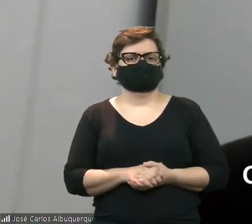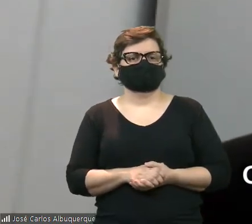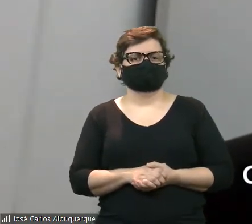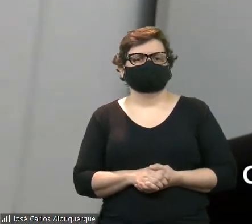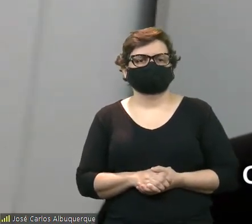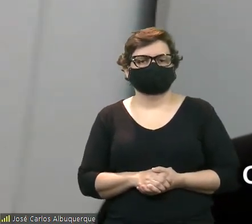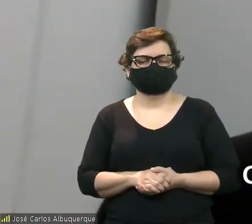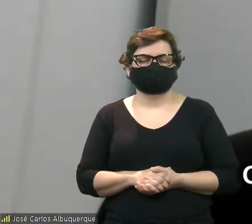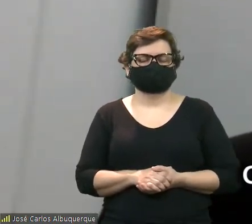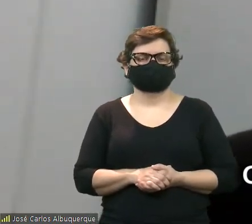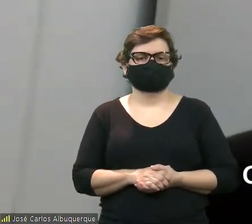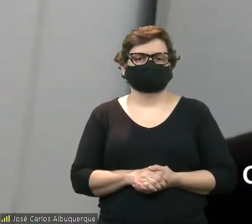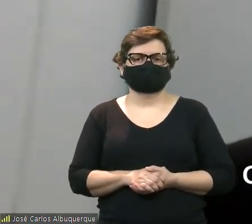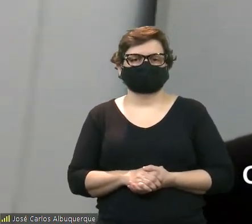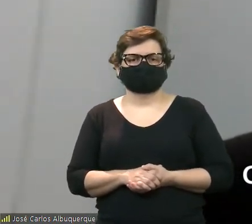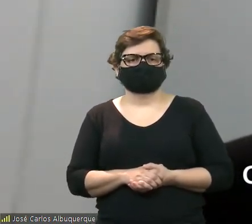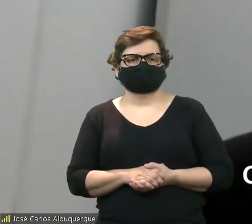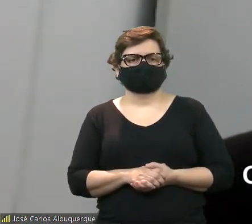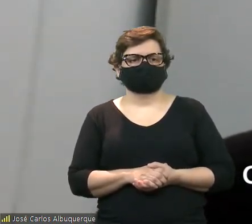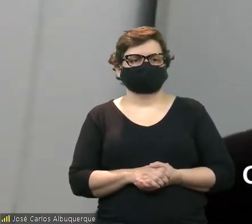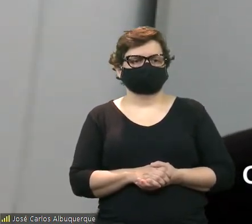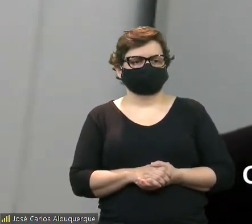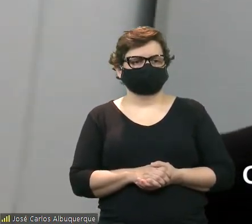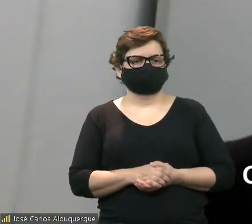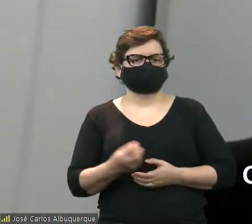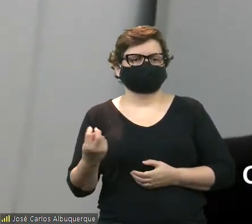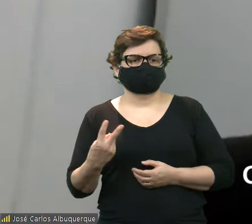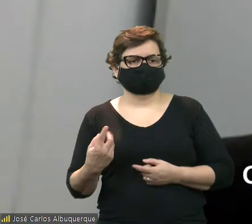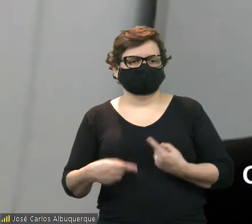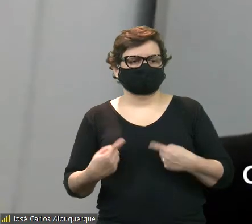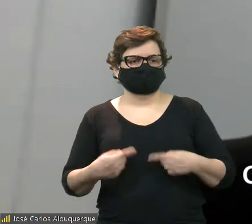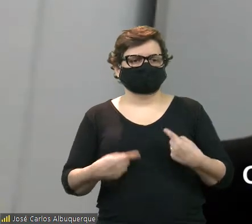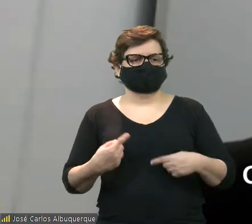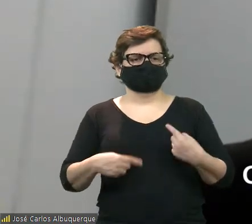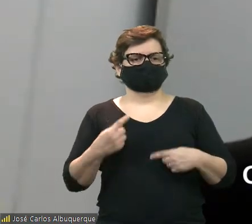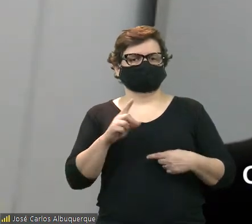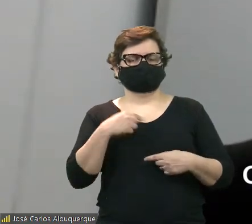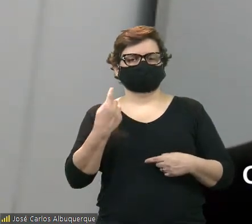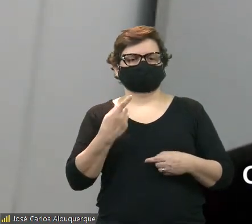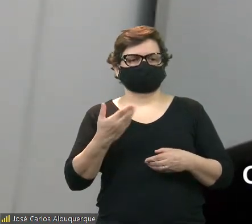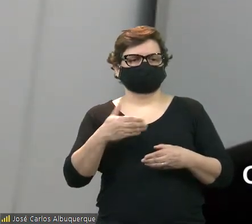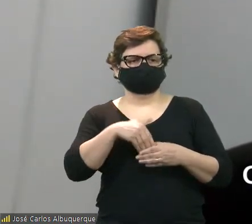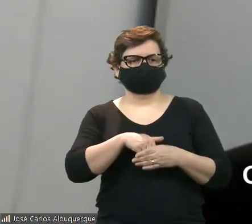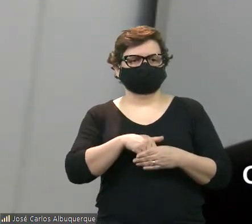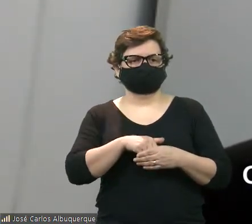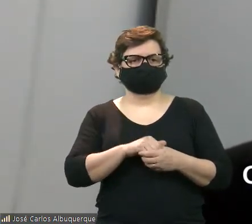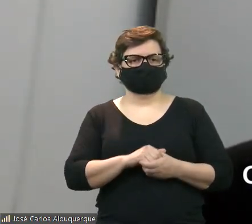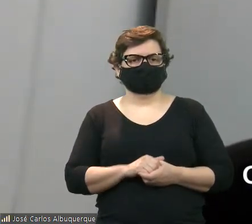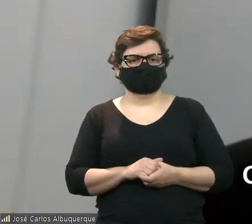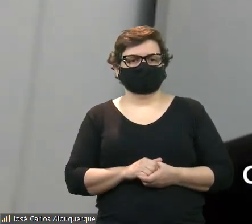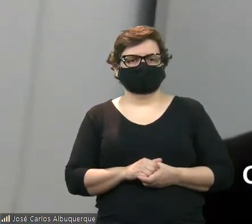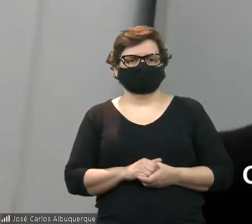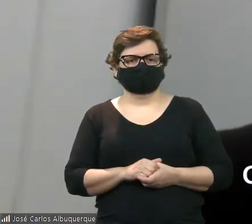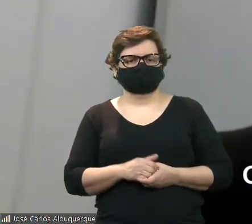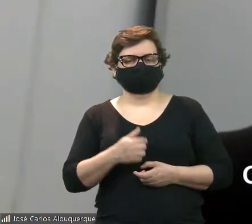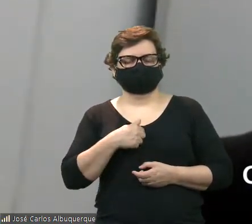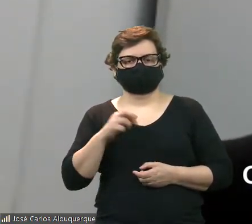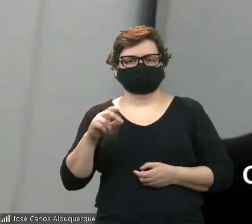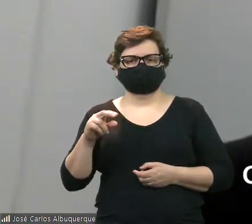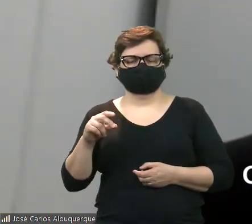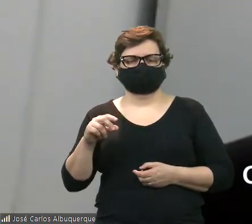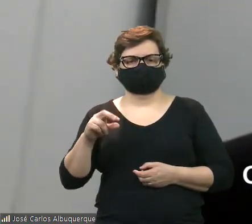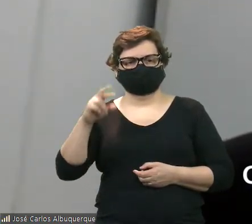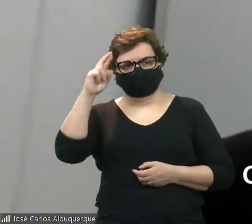estar apresentando nessa semana. E, em segunda discussão, a gente está votando. Como líder do senhor